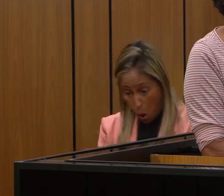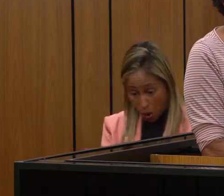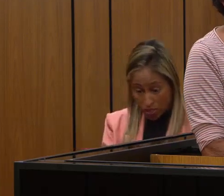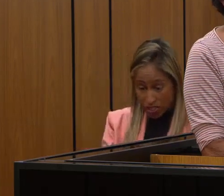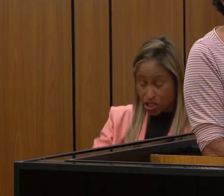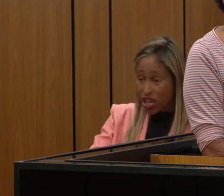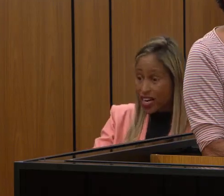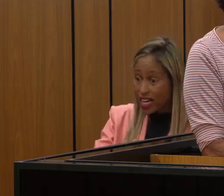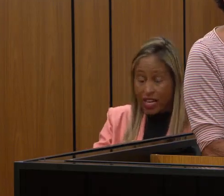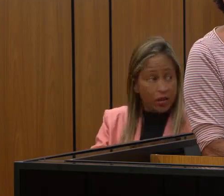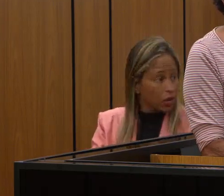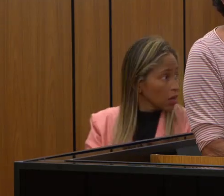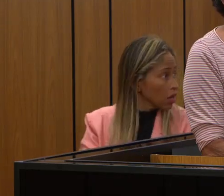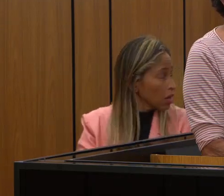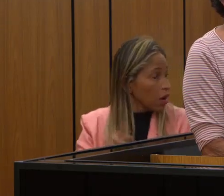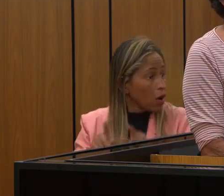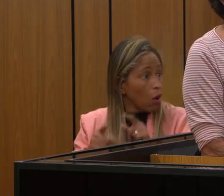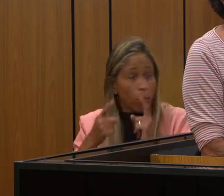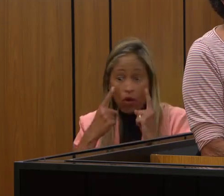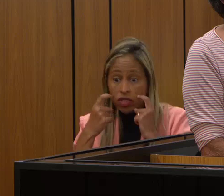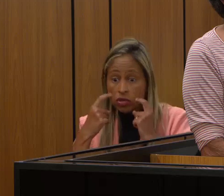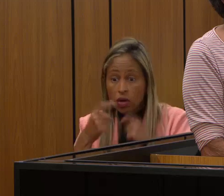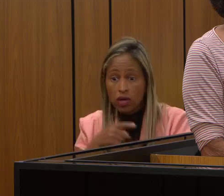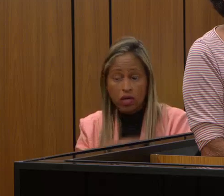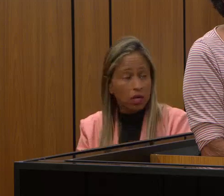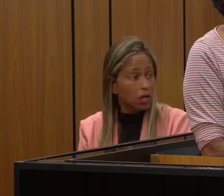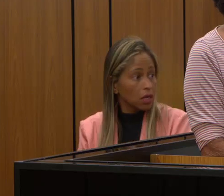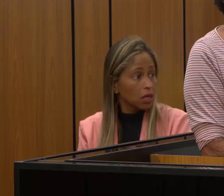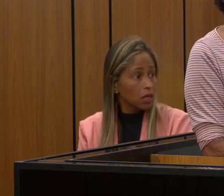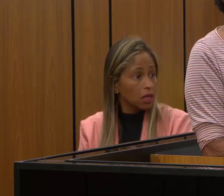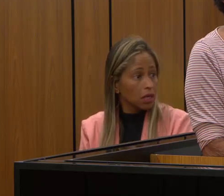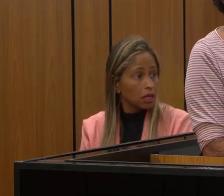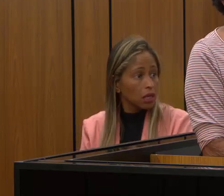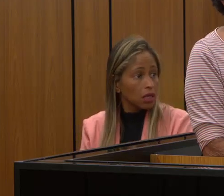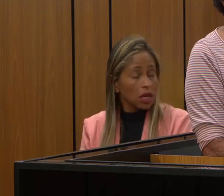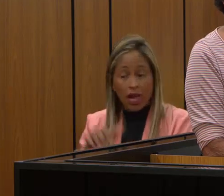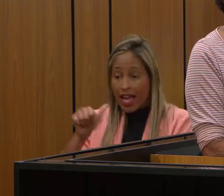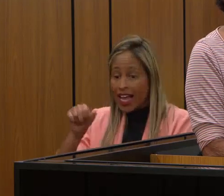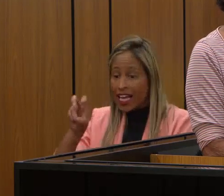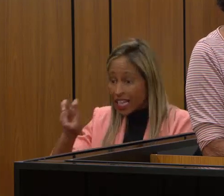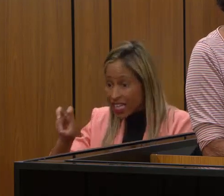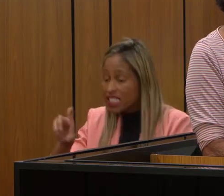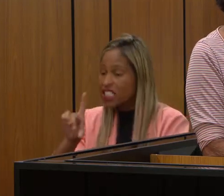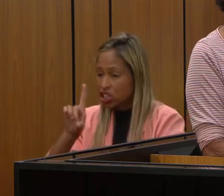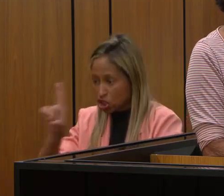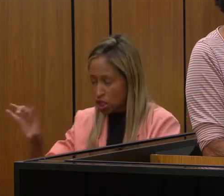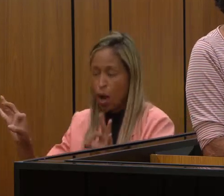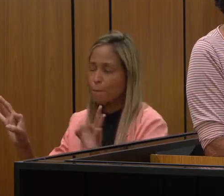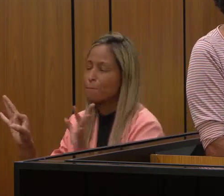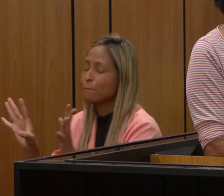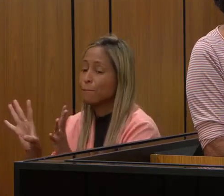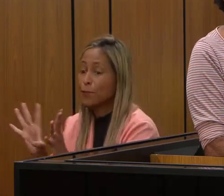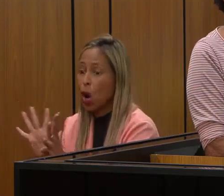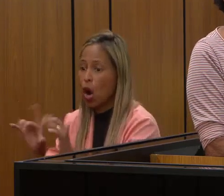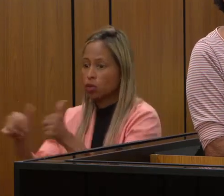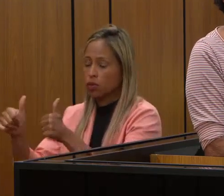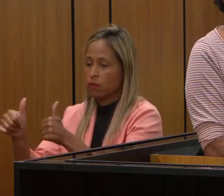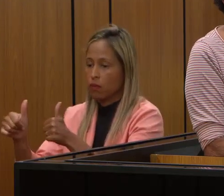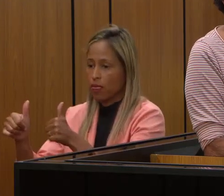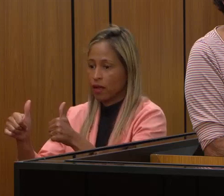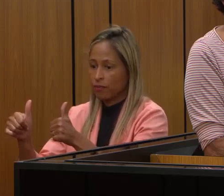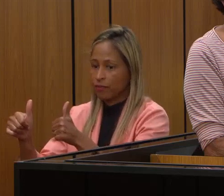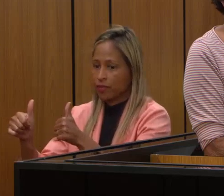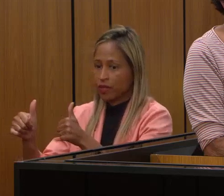dia 11 de janeiro eu fui lá ia falar que era em 15 dias que está tudo resolvido dia 8